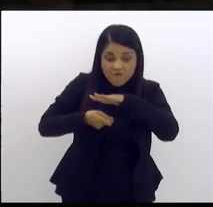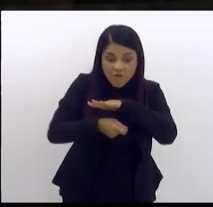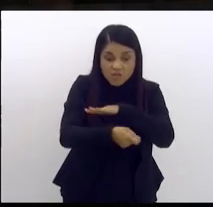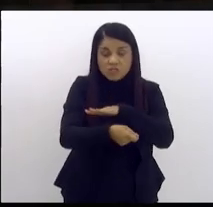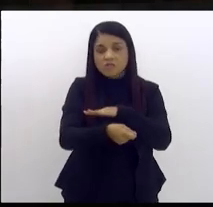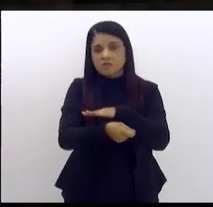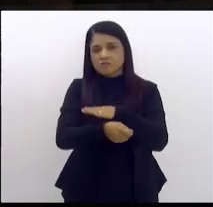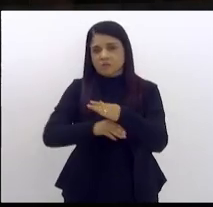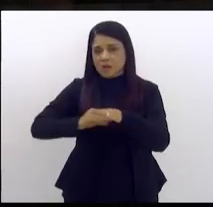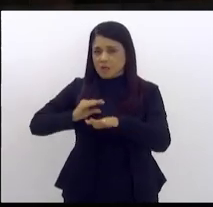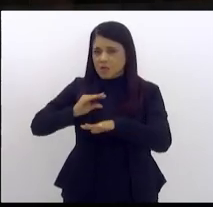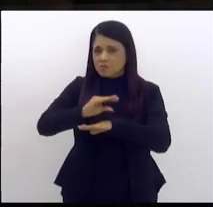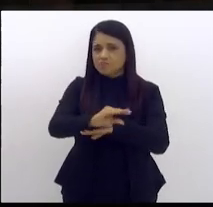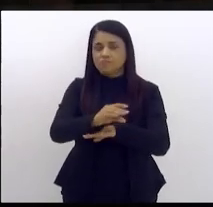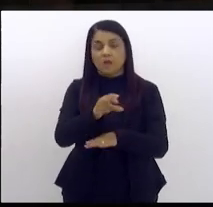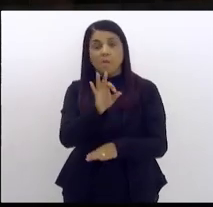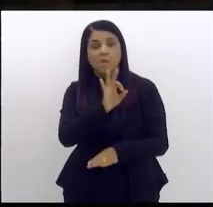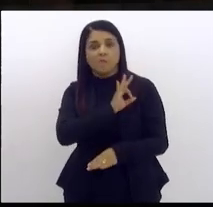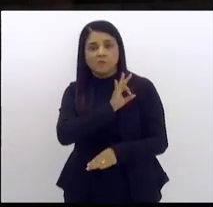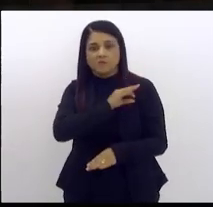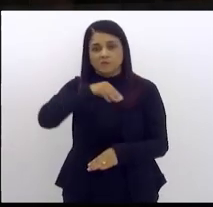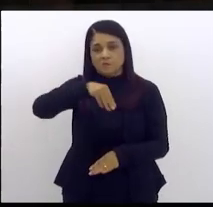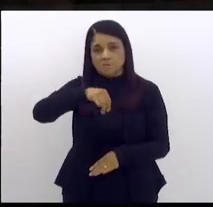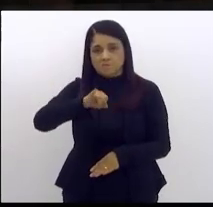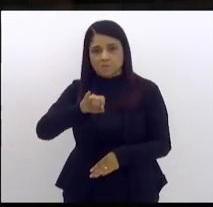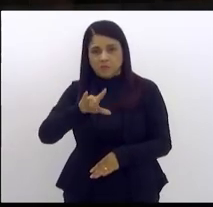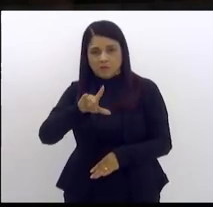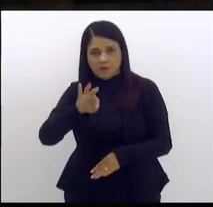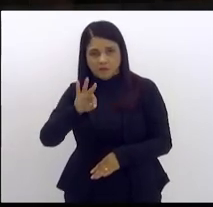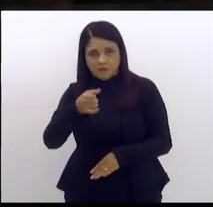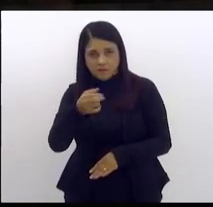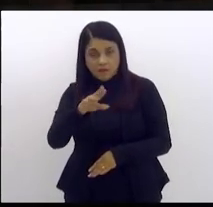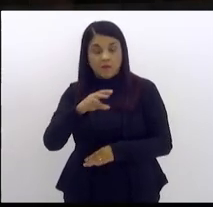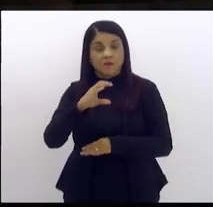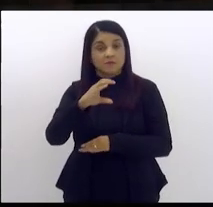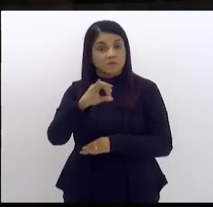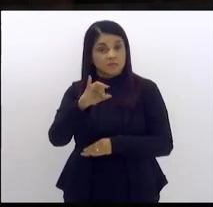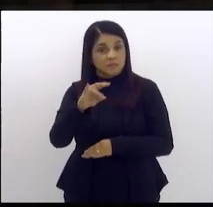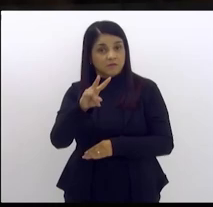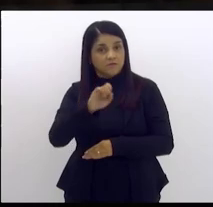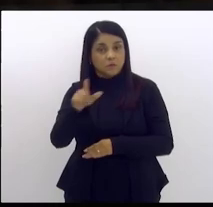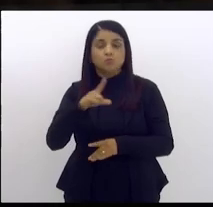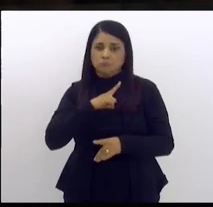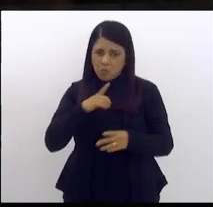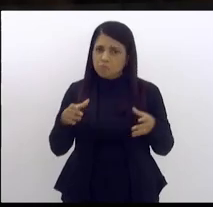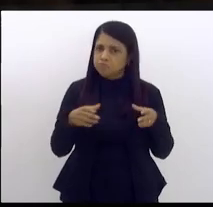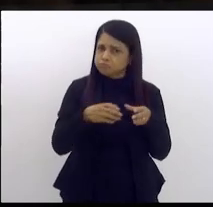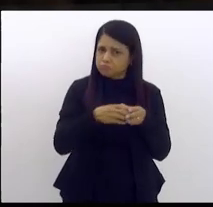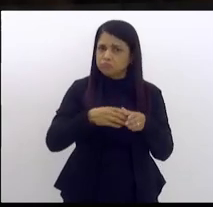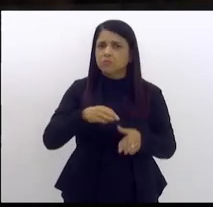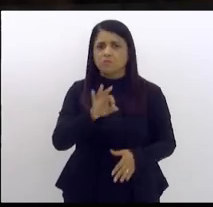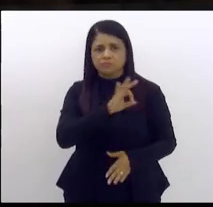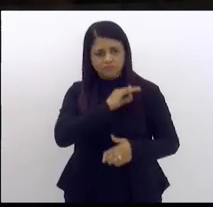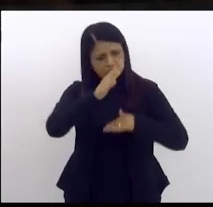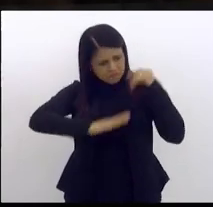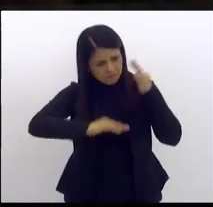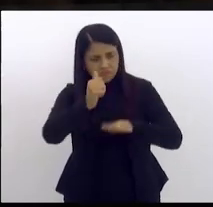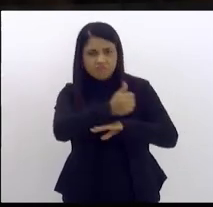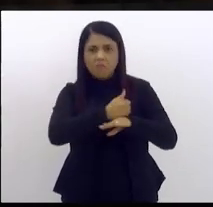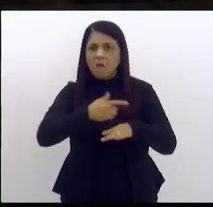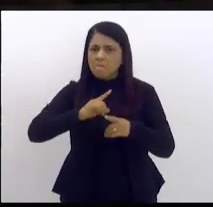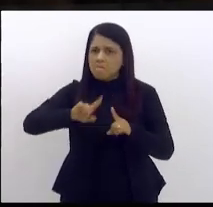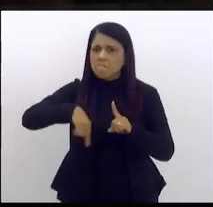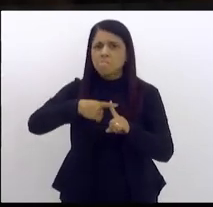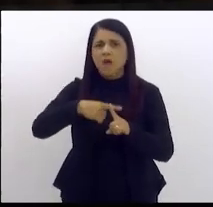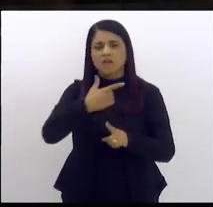recursos em cima da polícia militar e da Polícia Civil tropa nós temos precisaríamos de mais 20.000 homens talvez